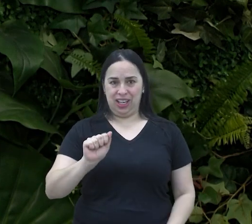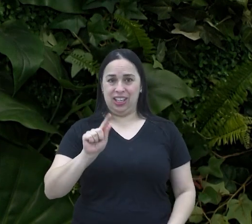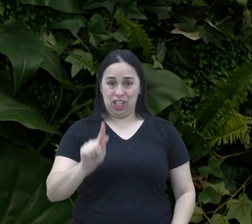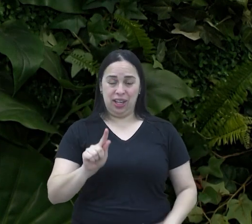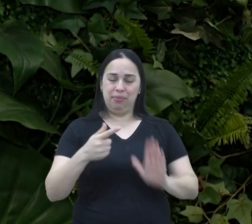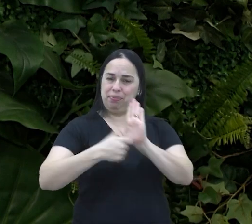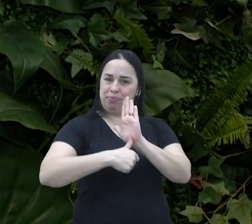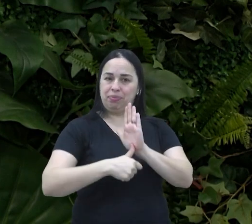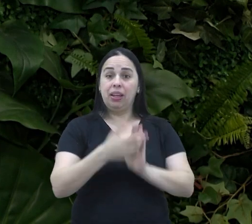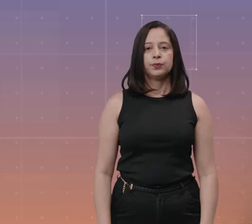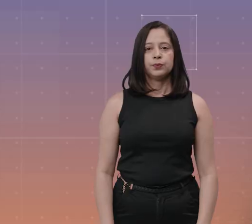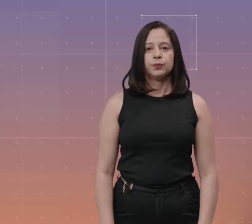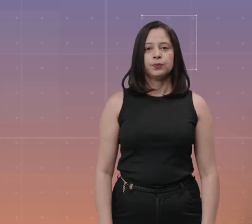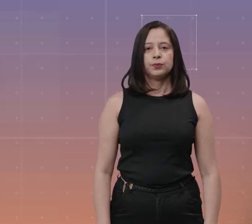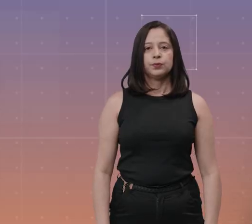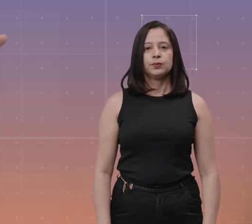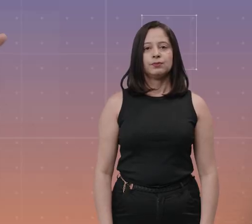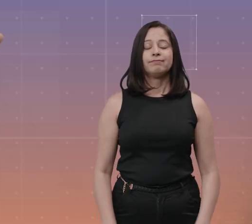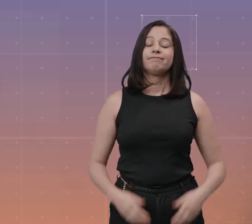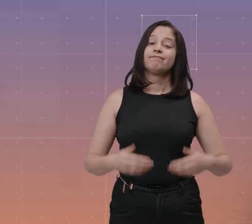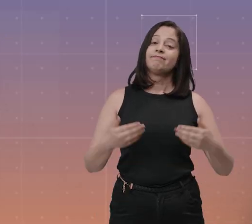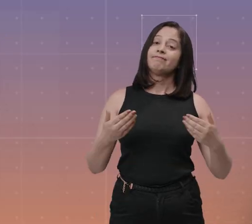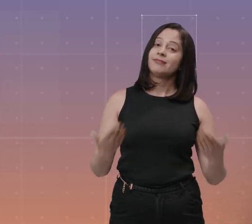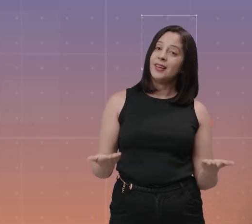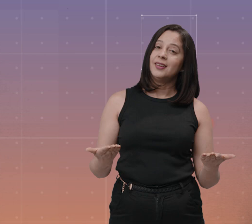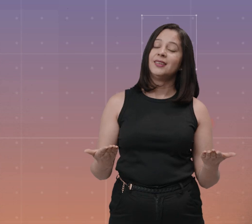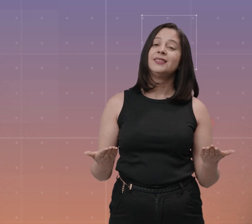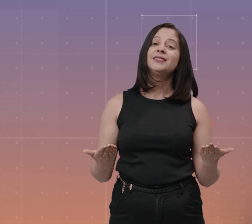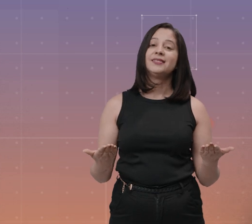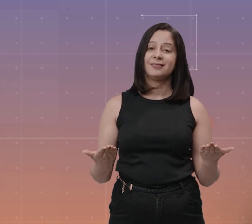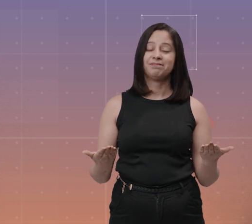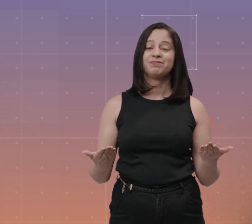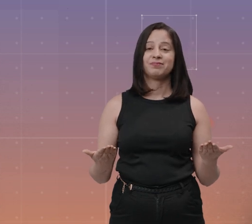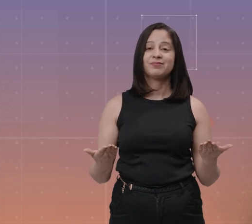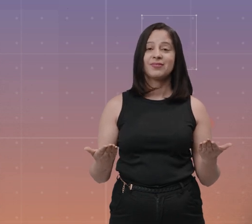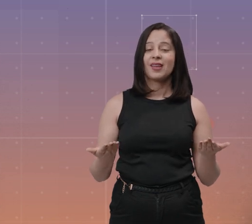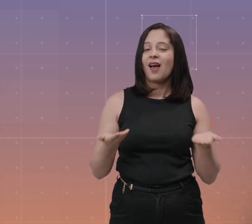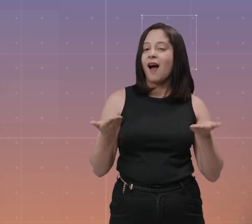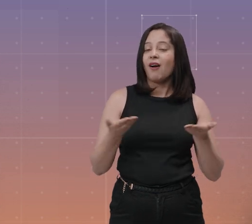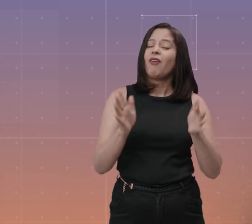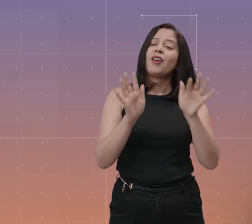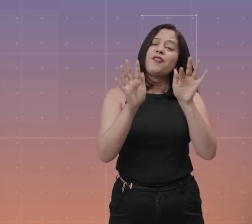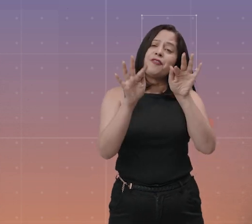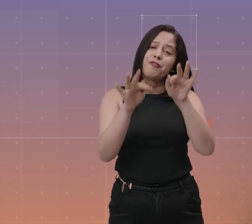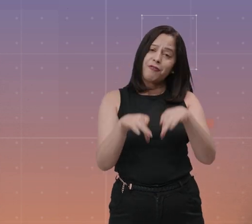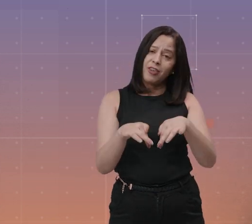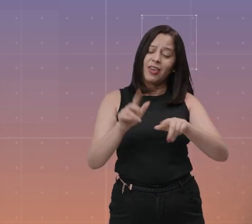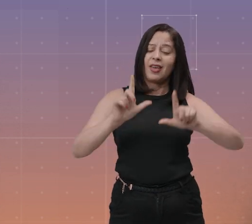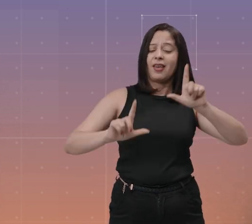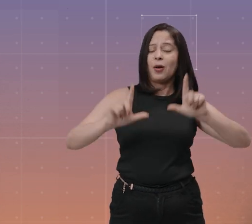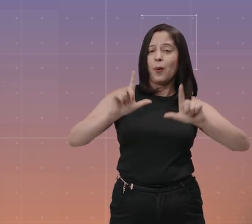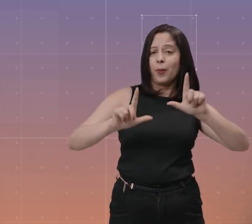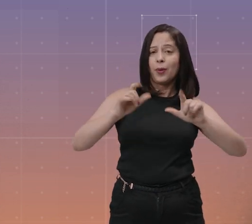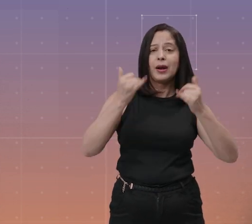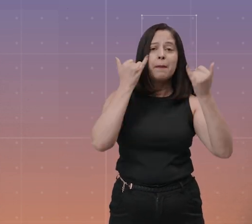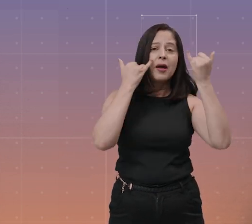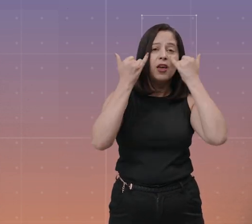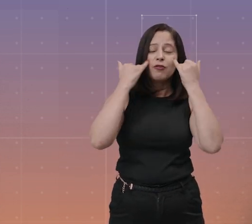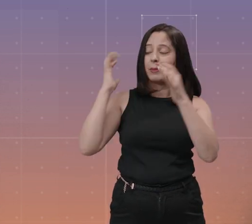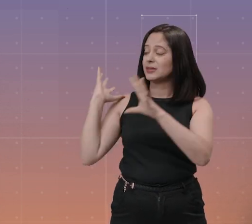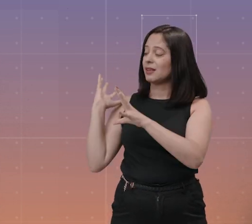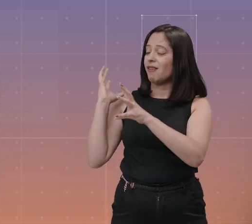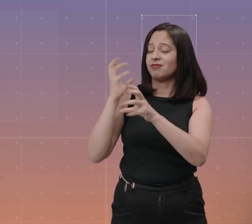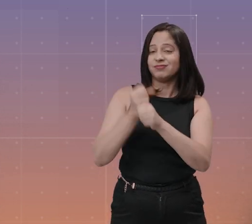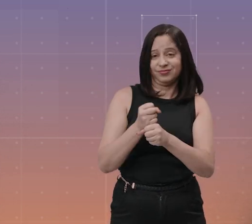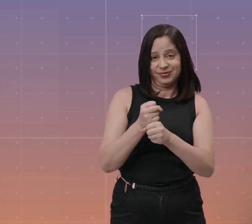que apresentar o RG da criança. Bom, gente, termina aqui a edição dessa quarta-feira da nossa retrospectiva do